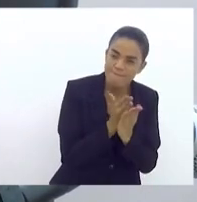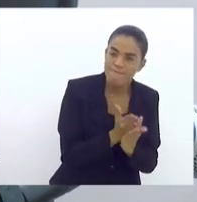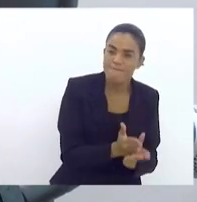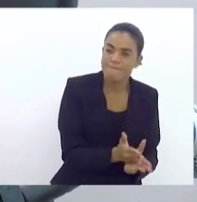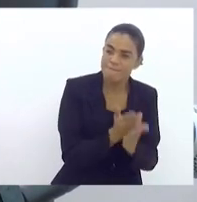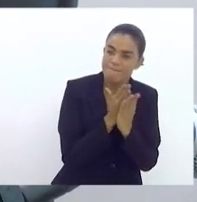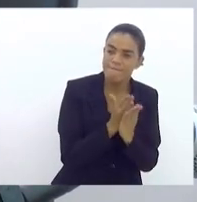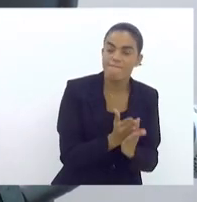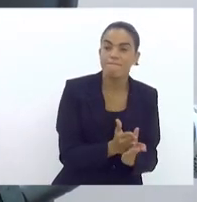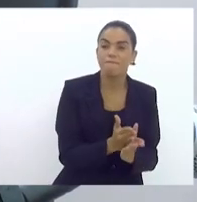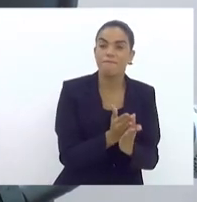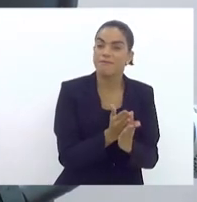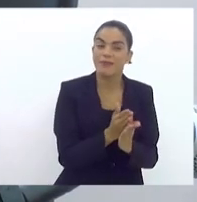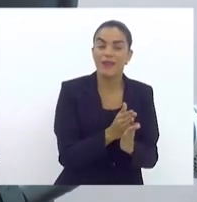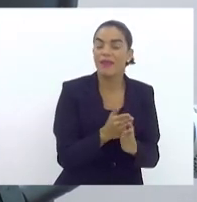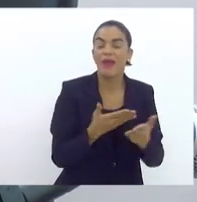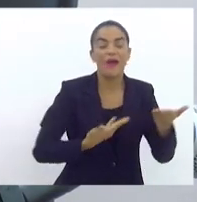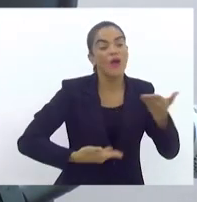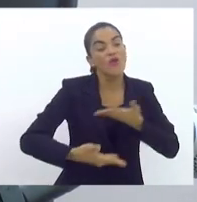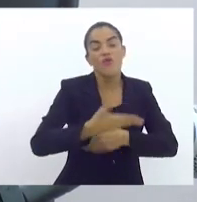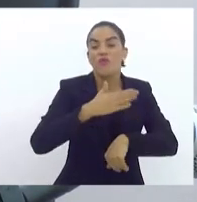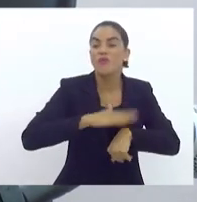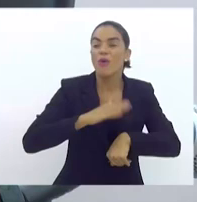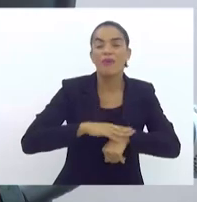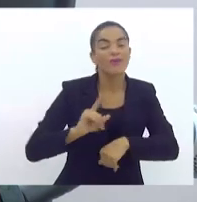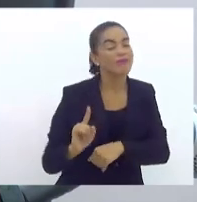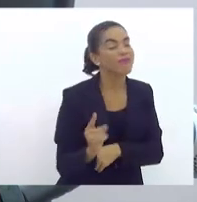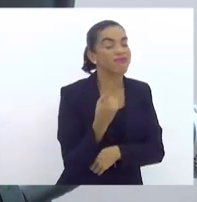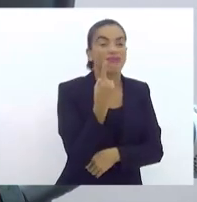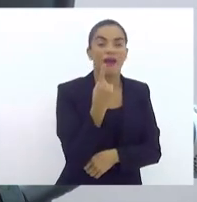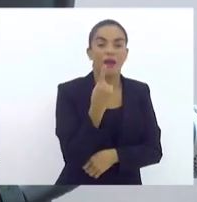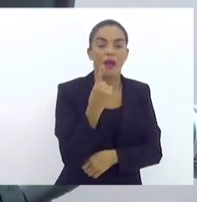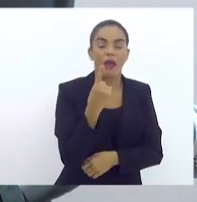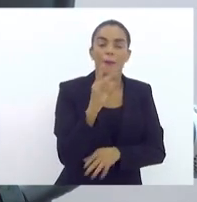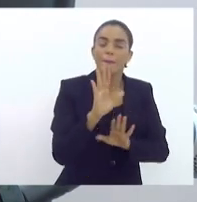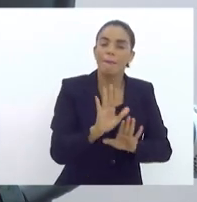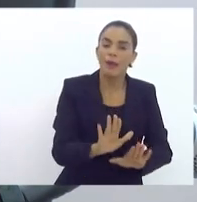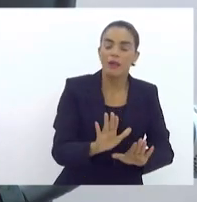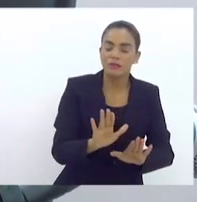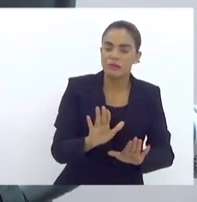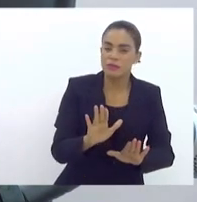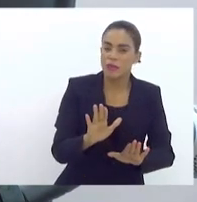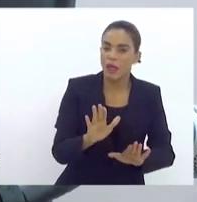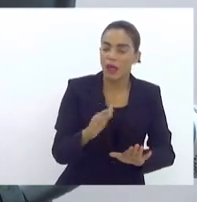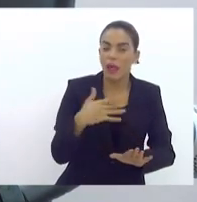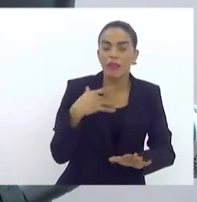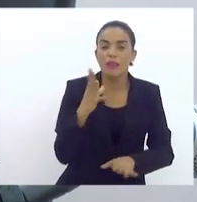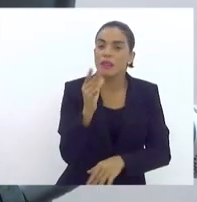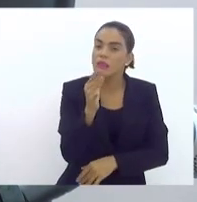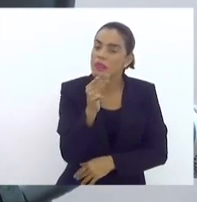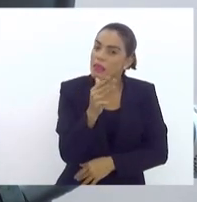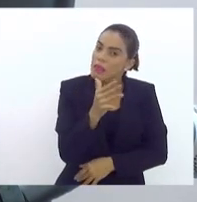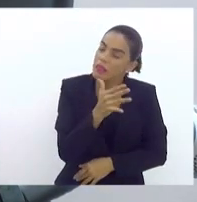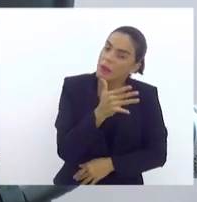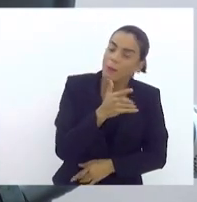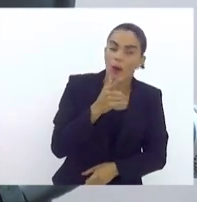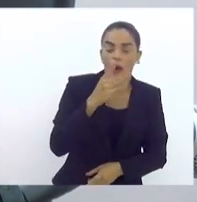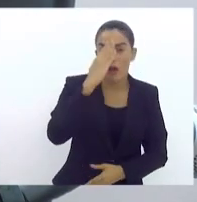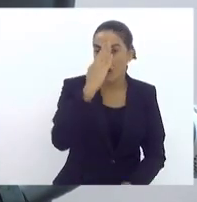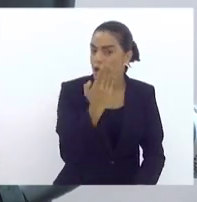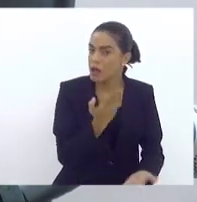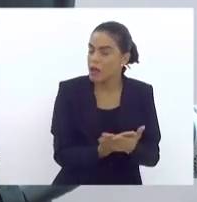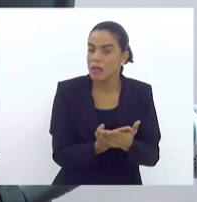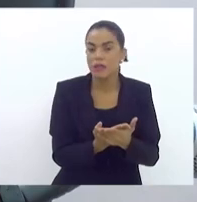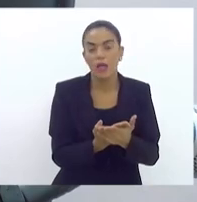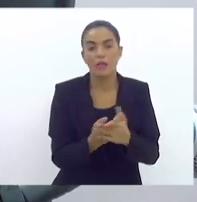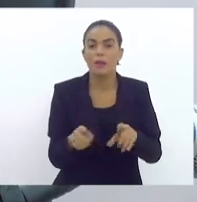é que elas estão vivendo um momento único e no sentido contrário elas custam a demandar uma